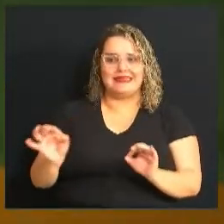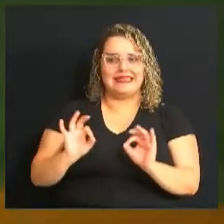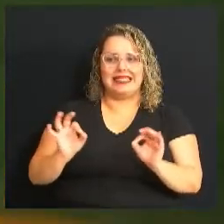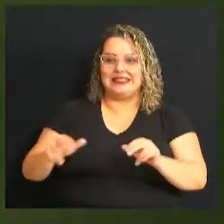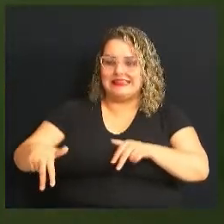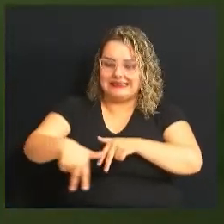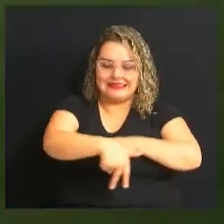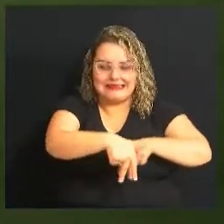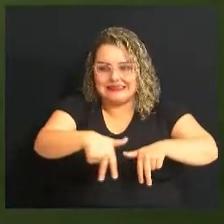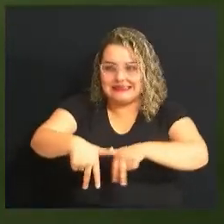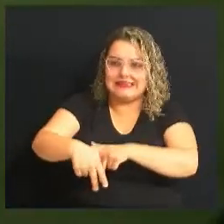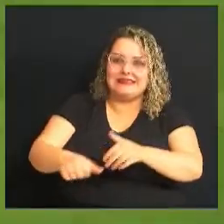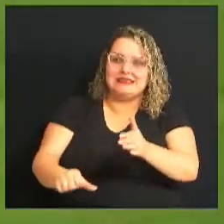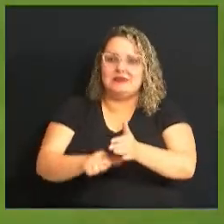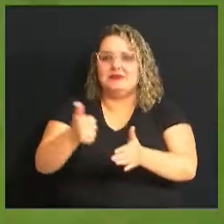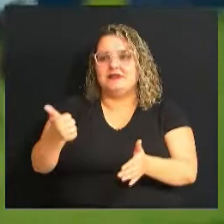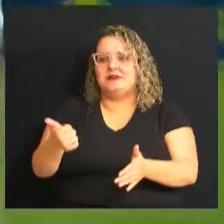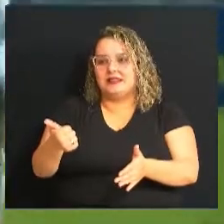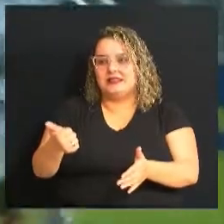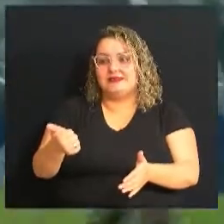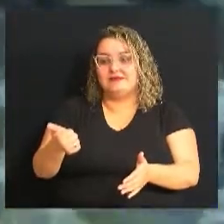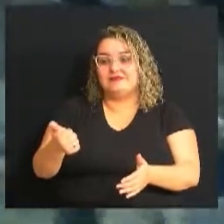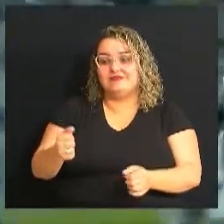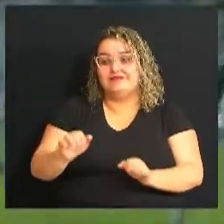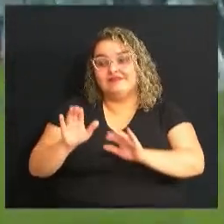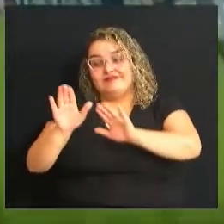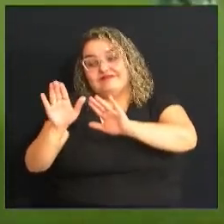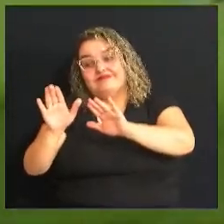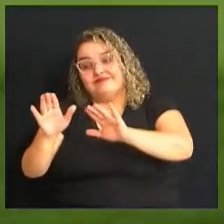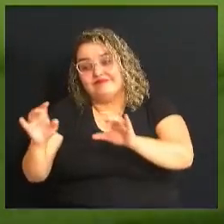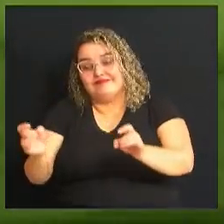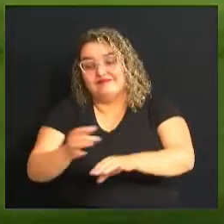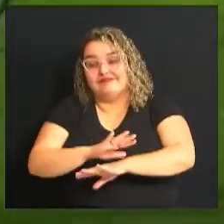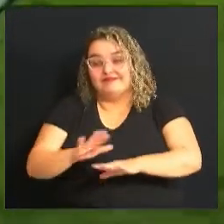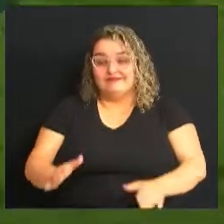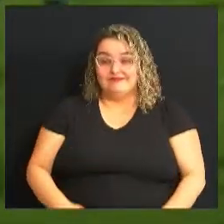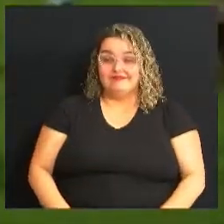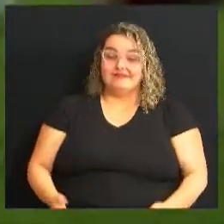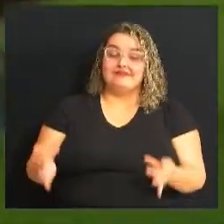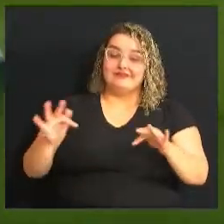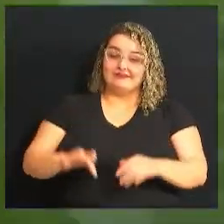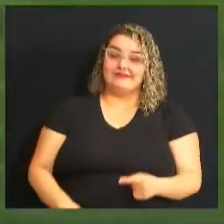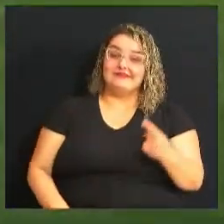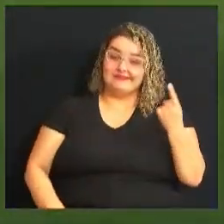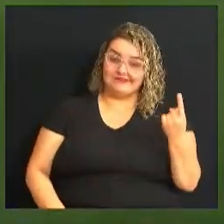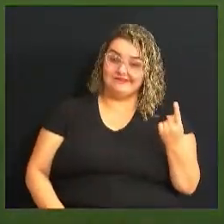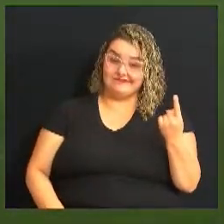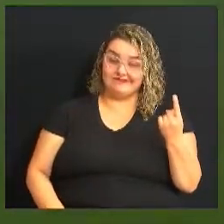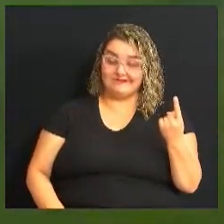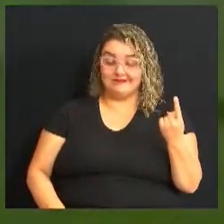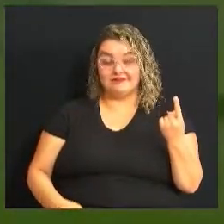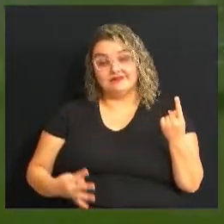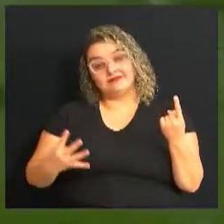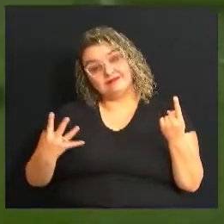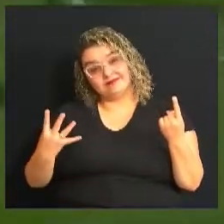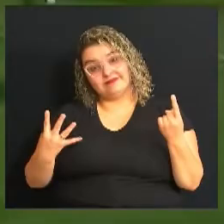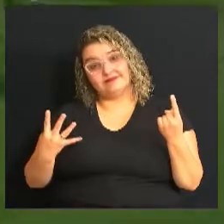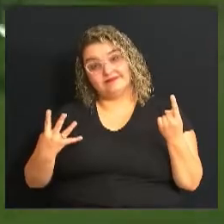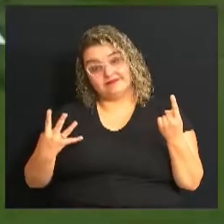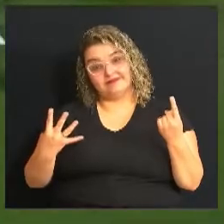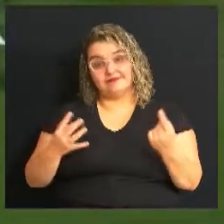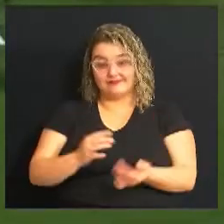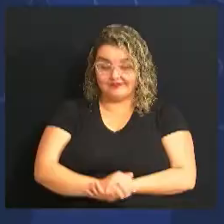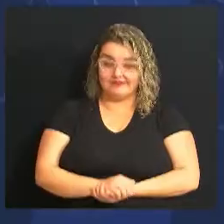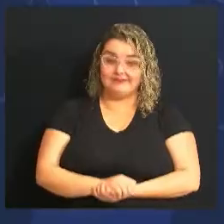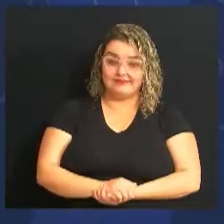de primeira na saída do goleirão para fechar a goleada. Final, Ponte Preta 1, Cruzeiro 4.